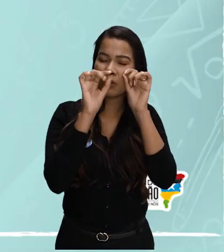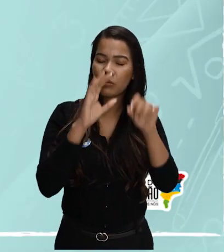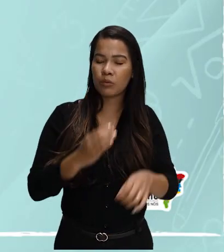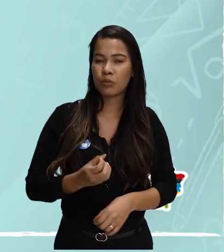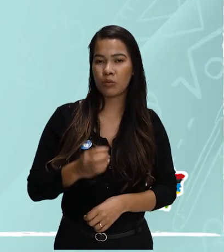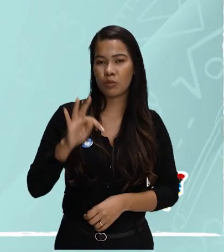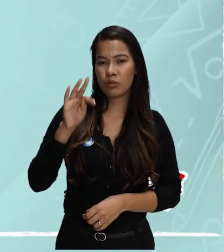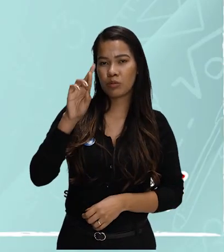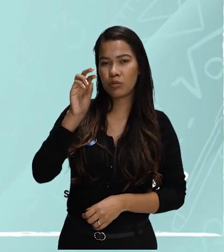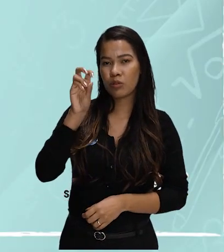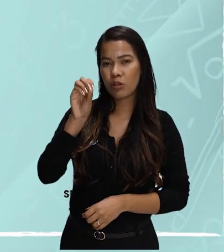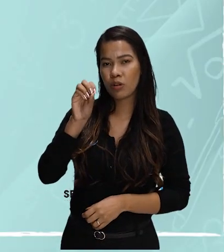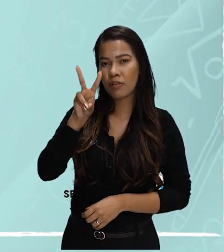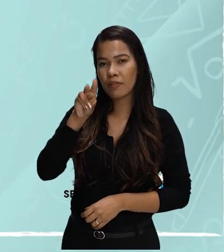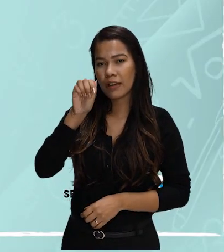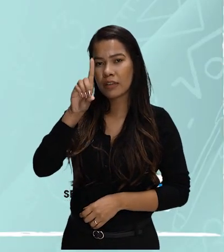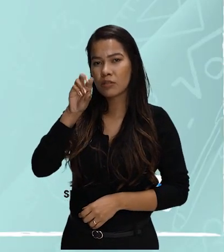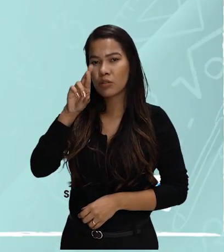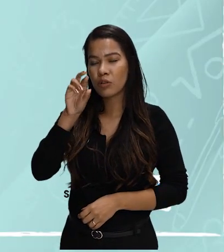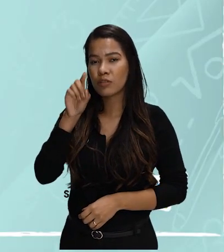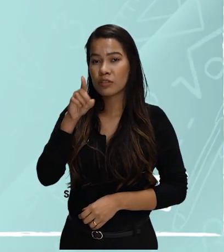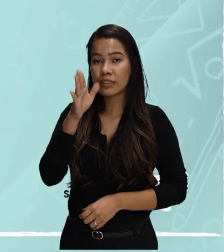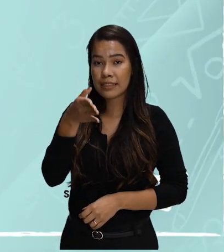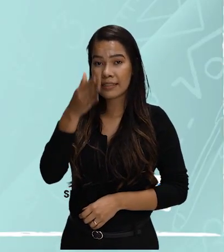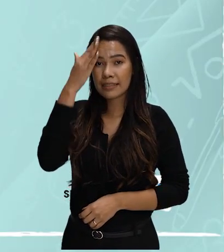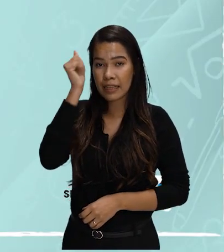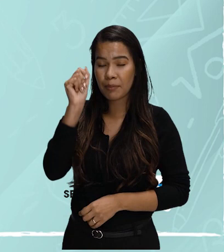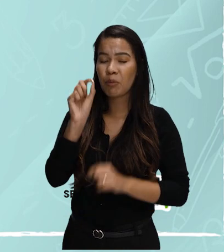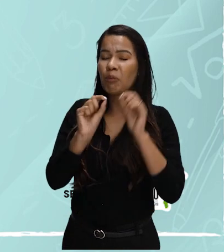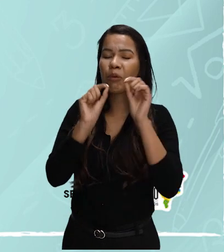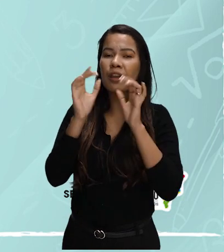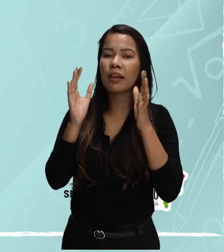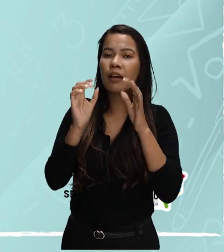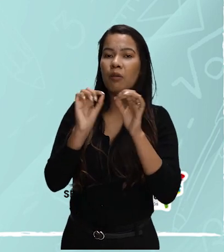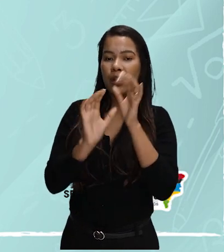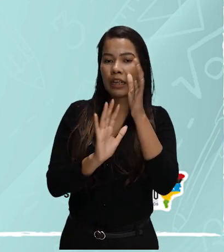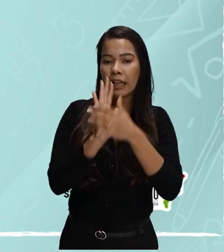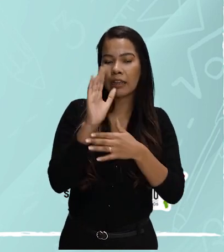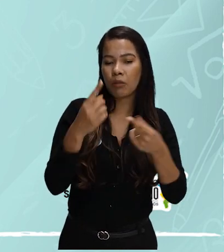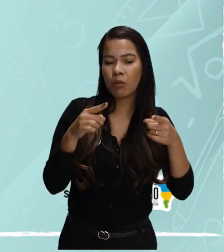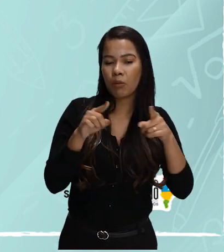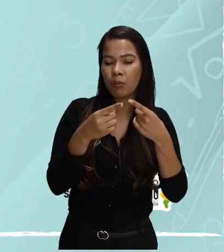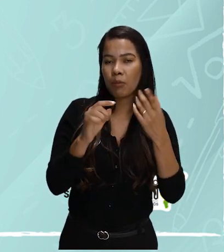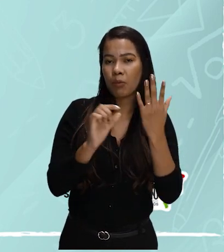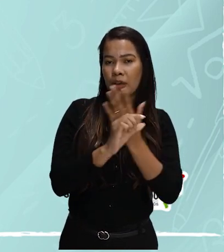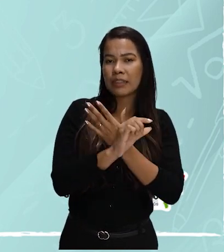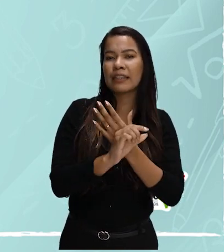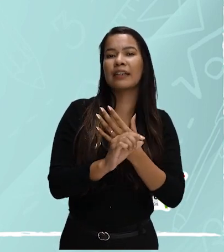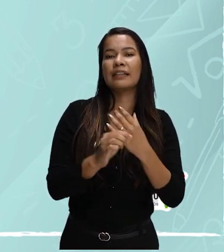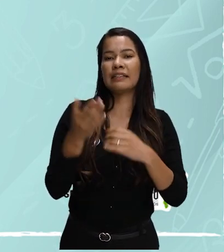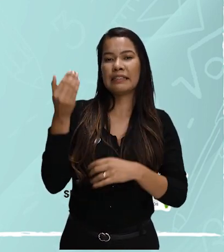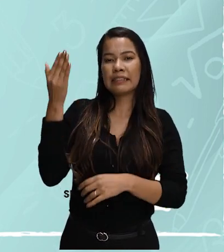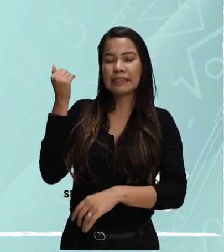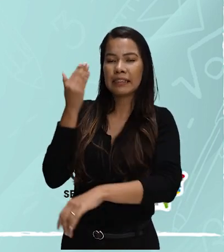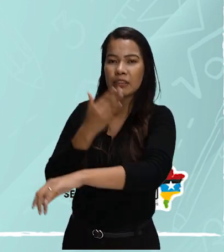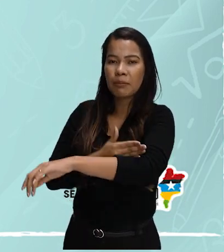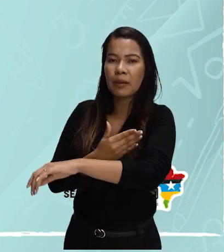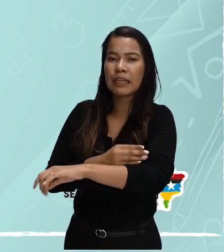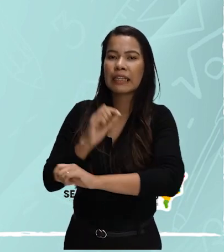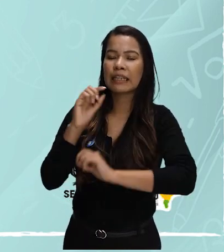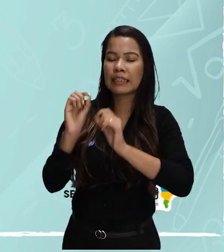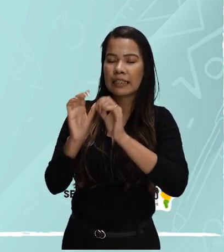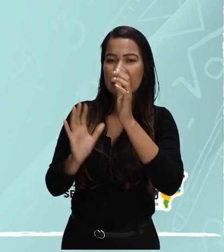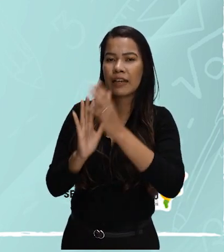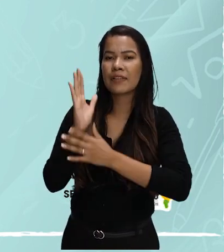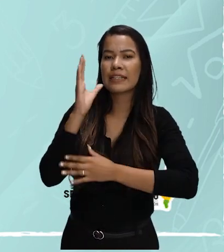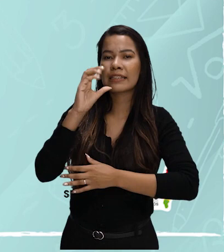um compositor da Idade Média que compunha as cantigas, que eram